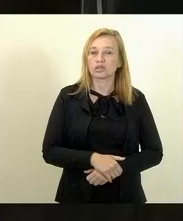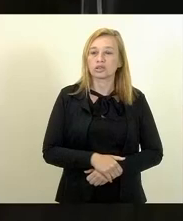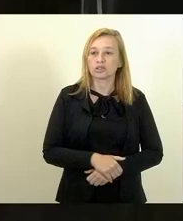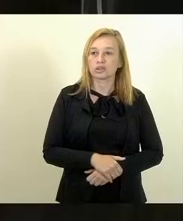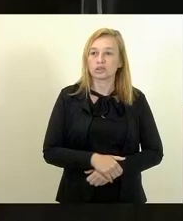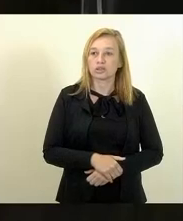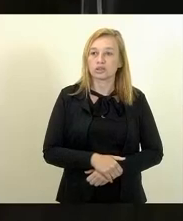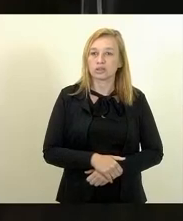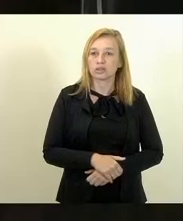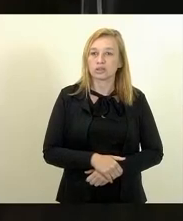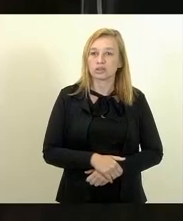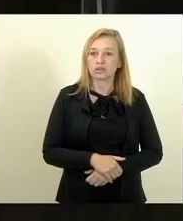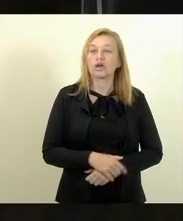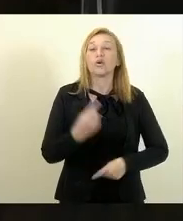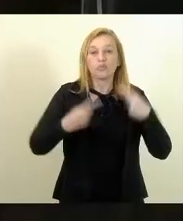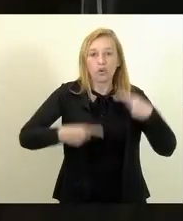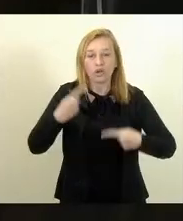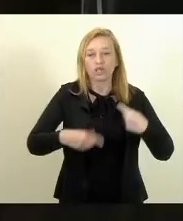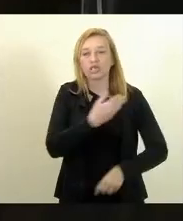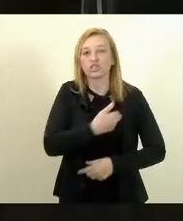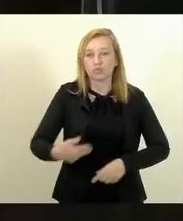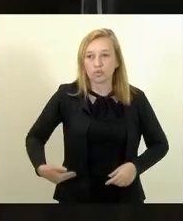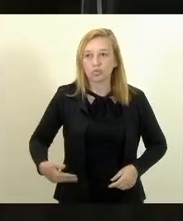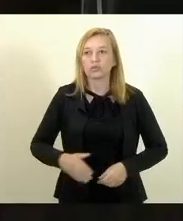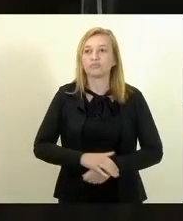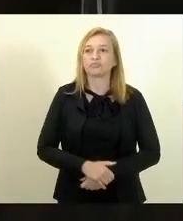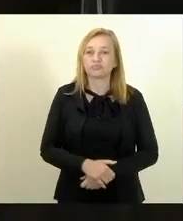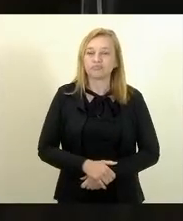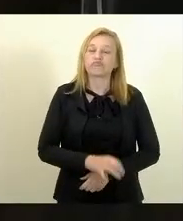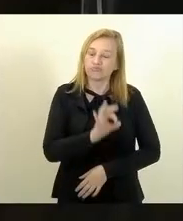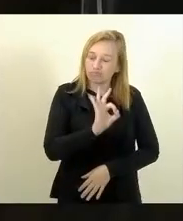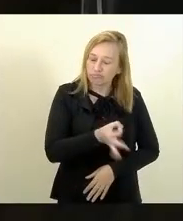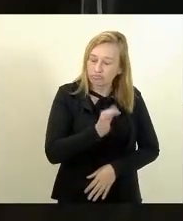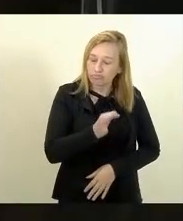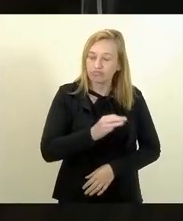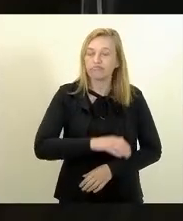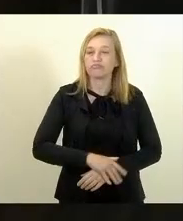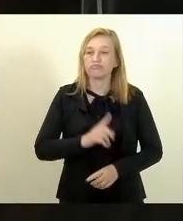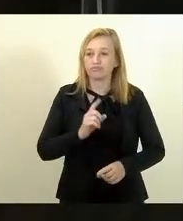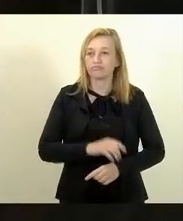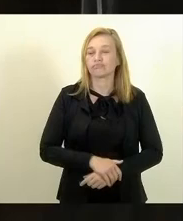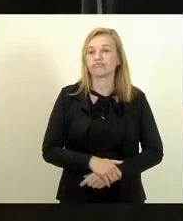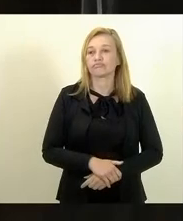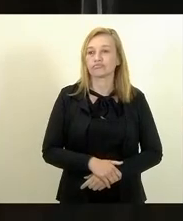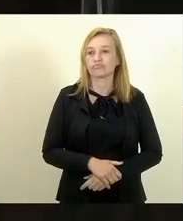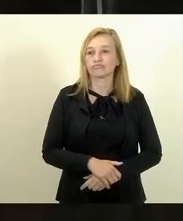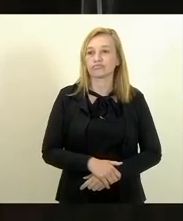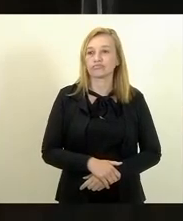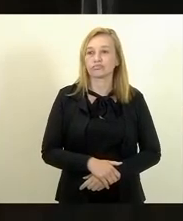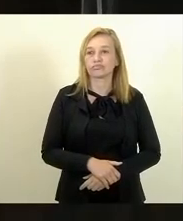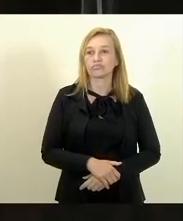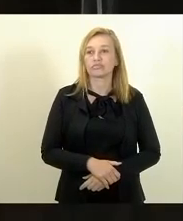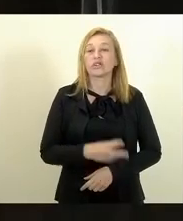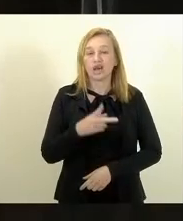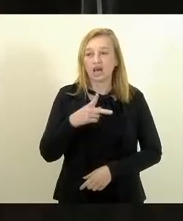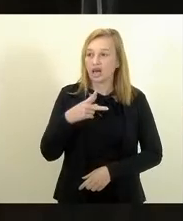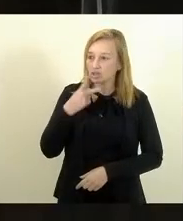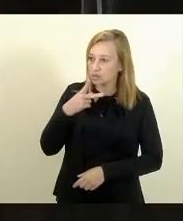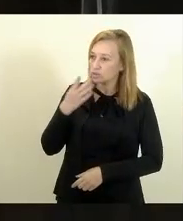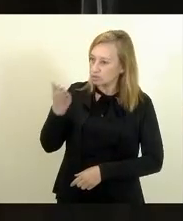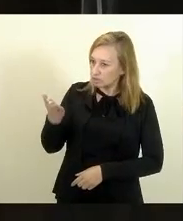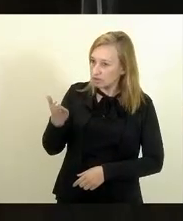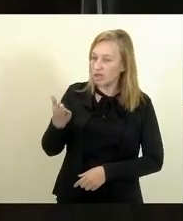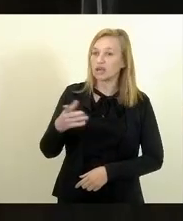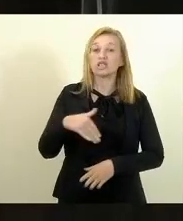de políticas públicas que, de fato, vá de encontro. Então, a fala de Vossa Excelência,